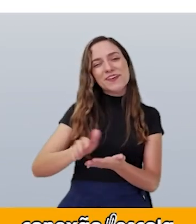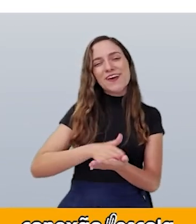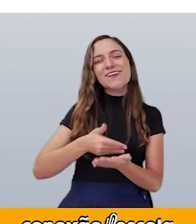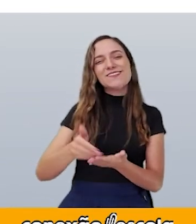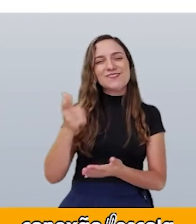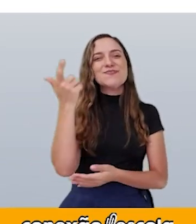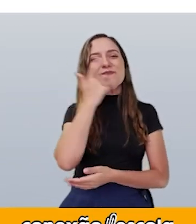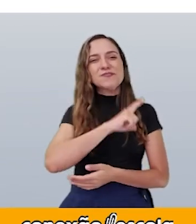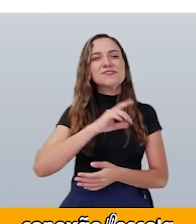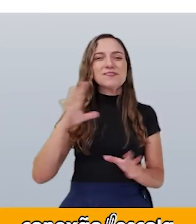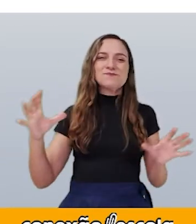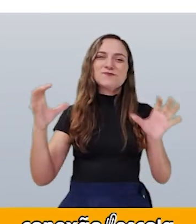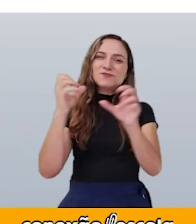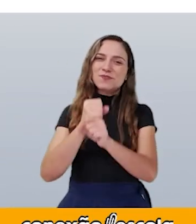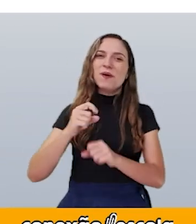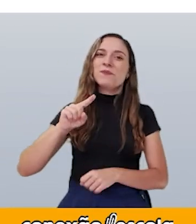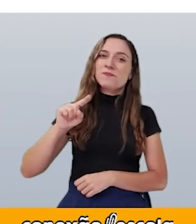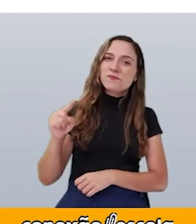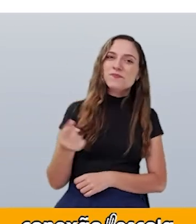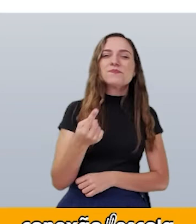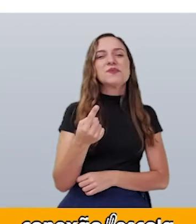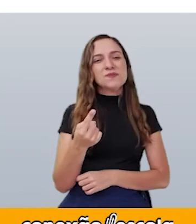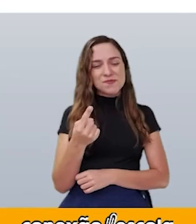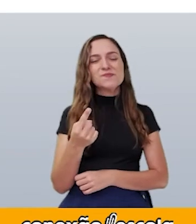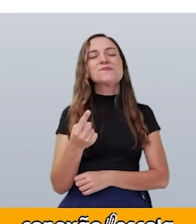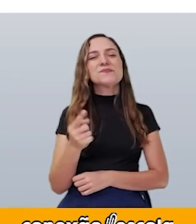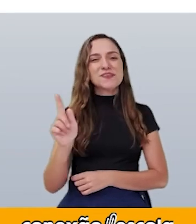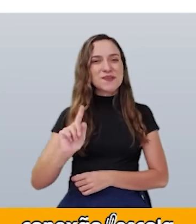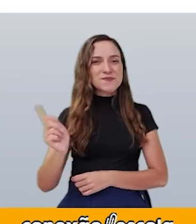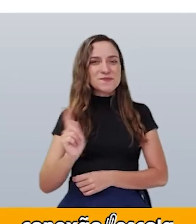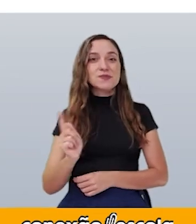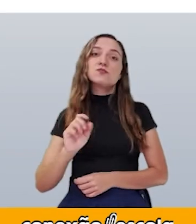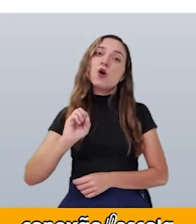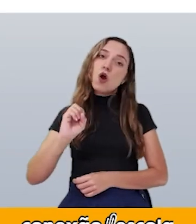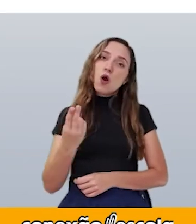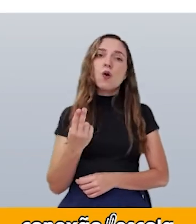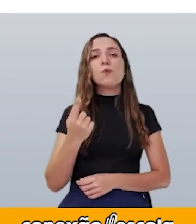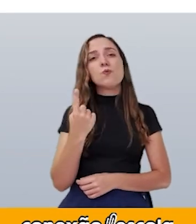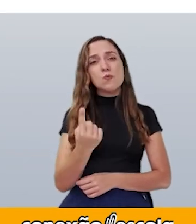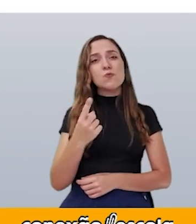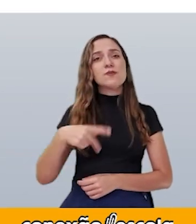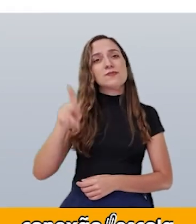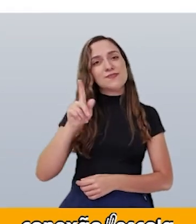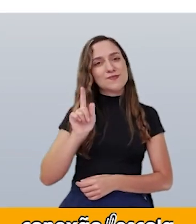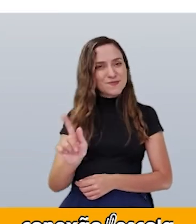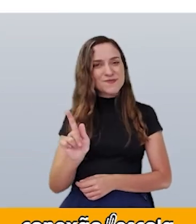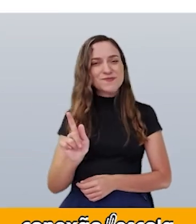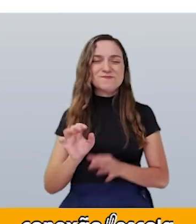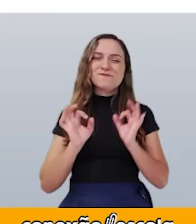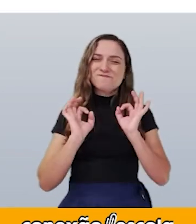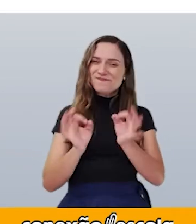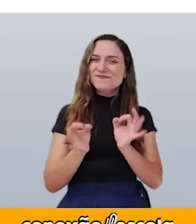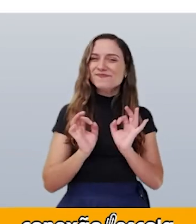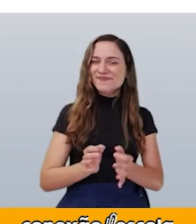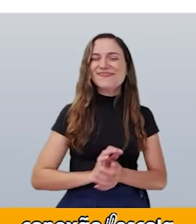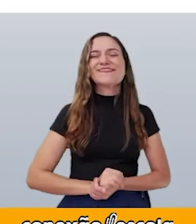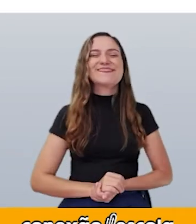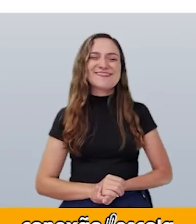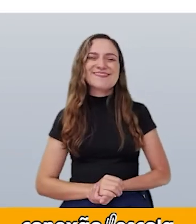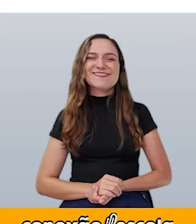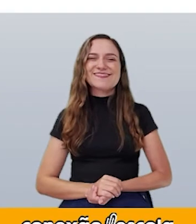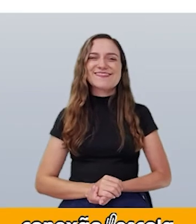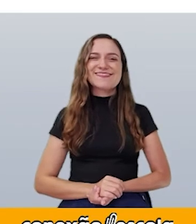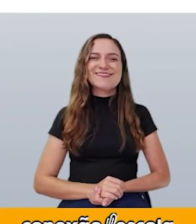margarina iguais a esse para ter 1.000 gramas, que é o mesmo que 1